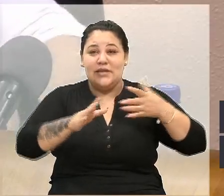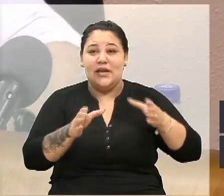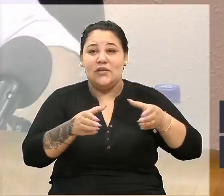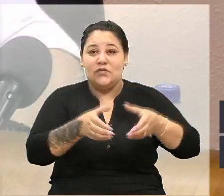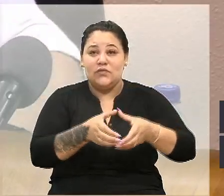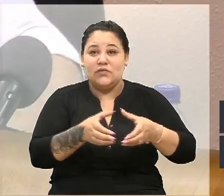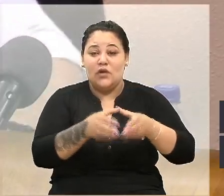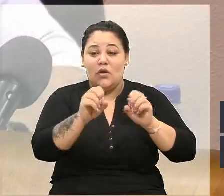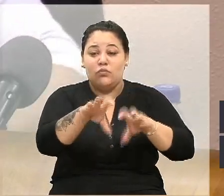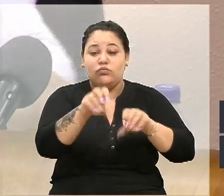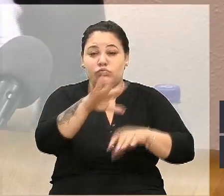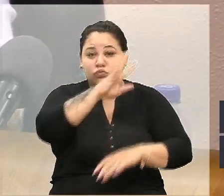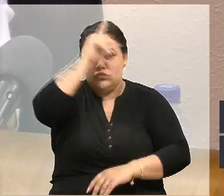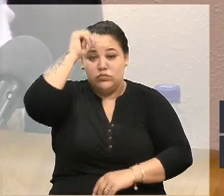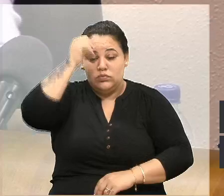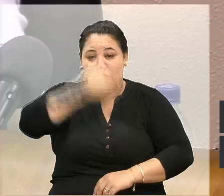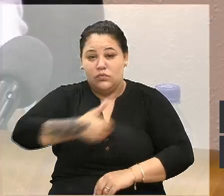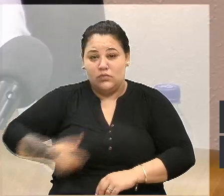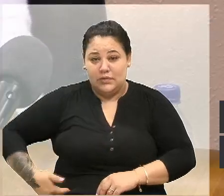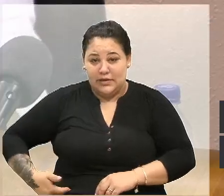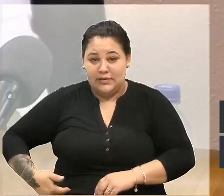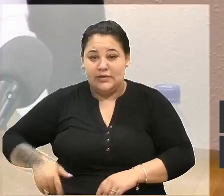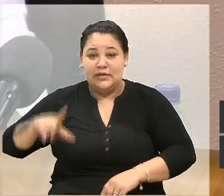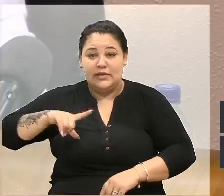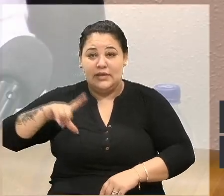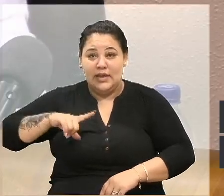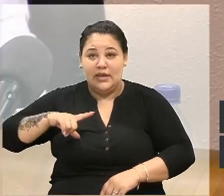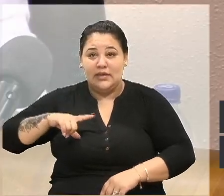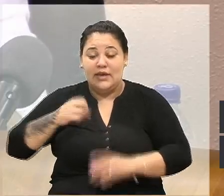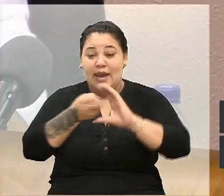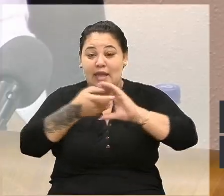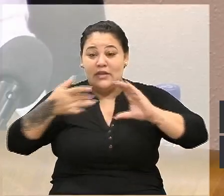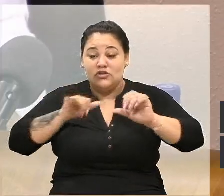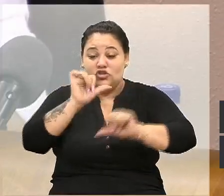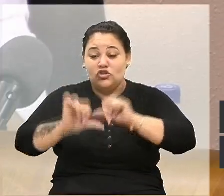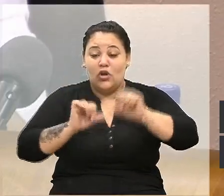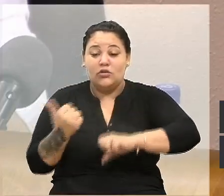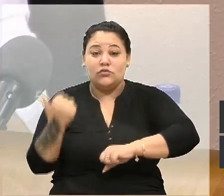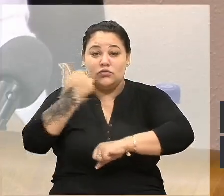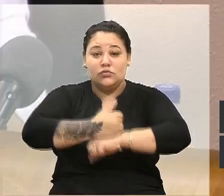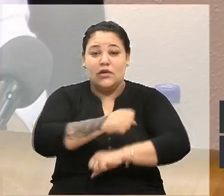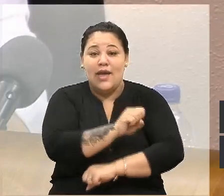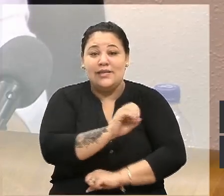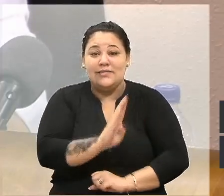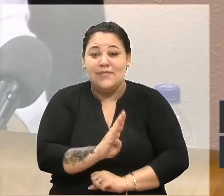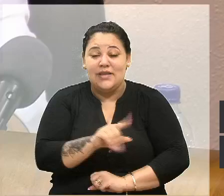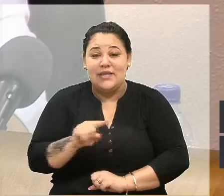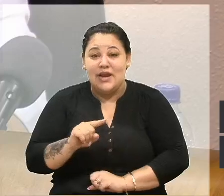municipal. Contém emenda modificativa ao substitutivo, emenda